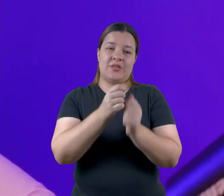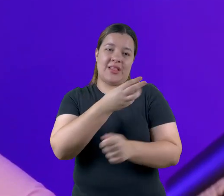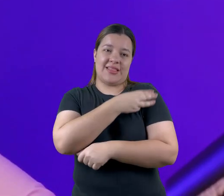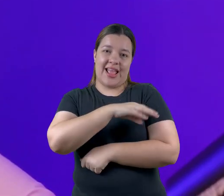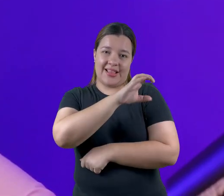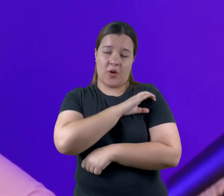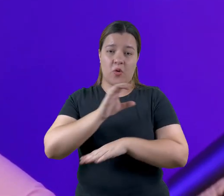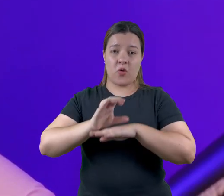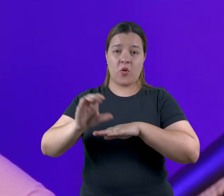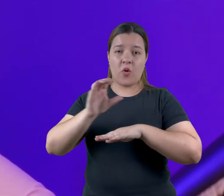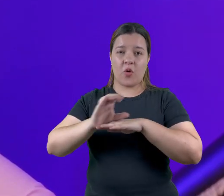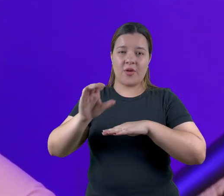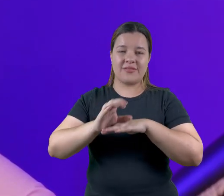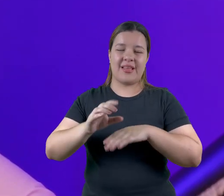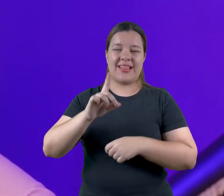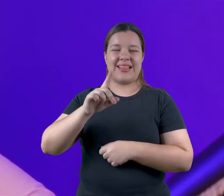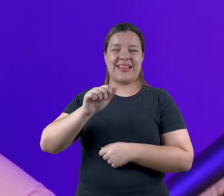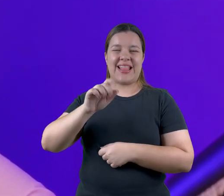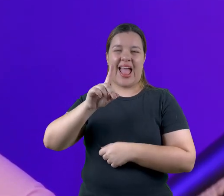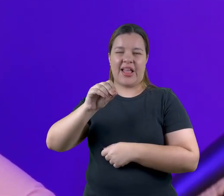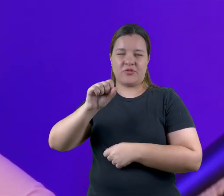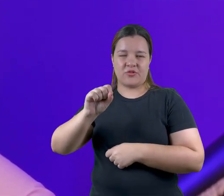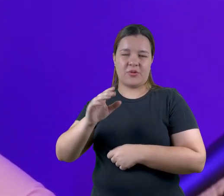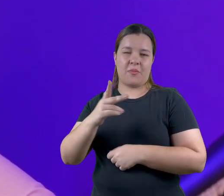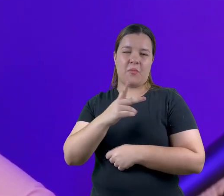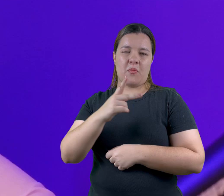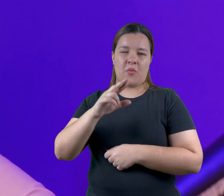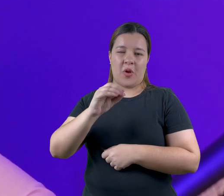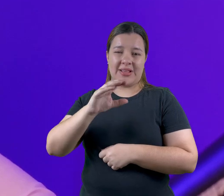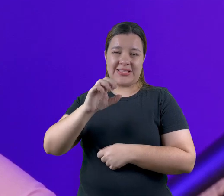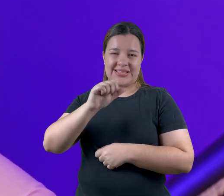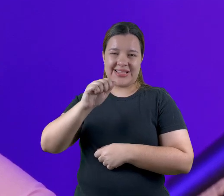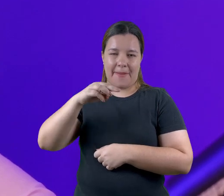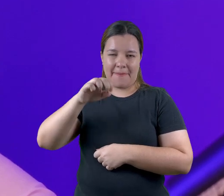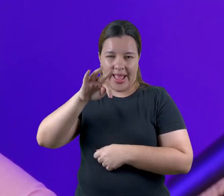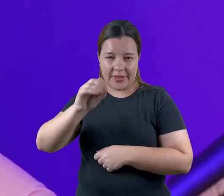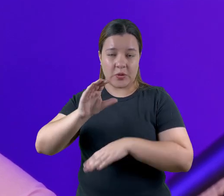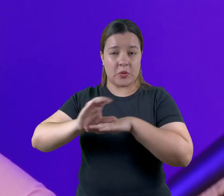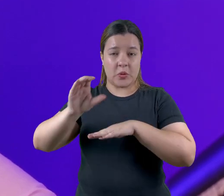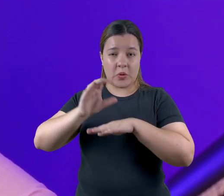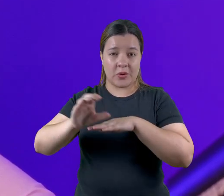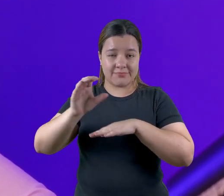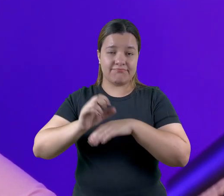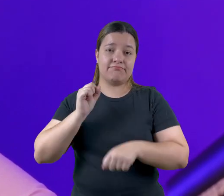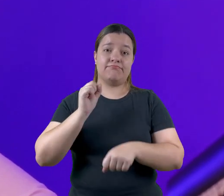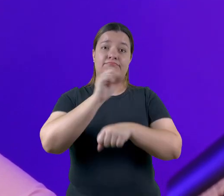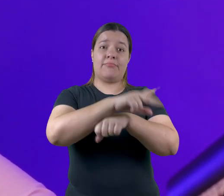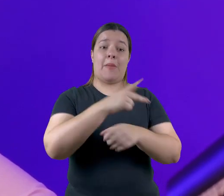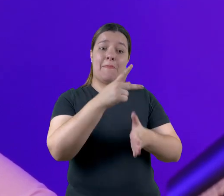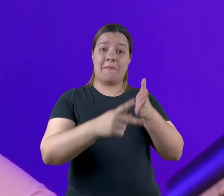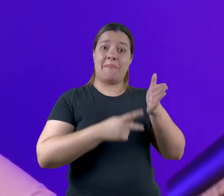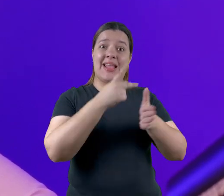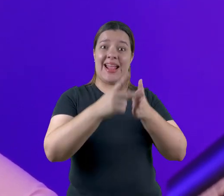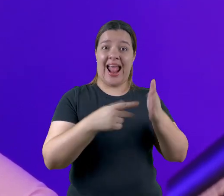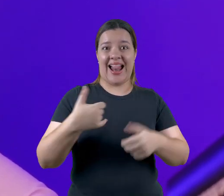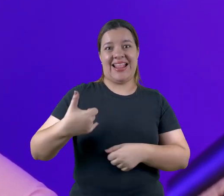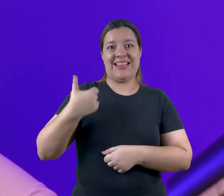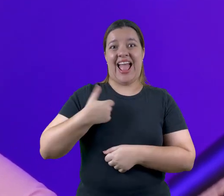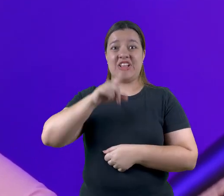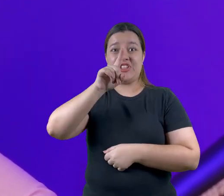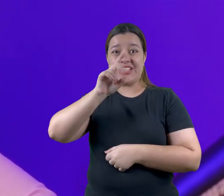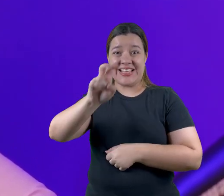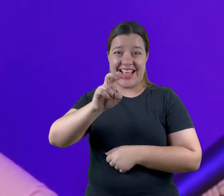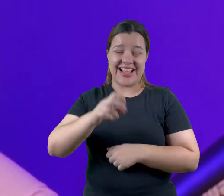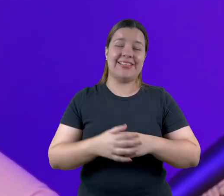processamento de dados né que foi aí quando eu fui fazer o primeiro estágio na Pirelli Pneus e eu fiz 15 anos na Pirelli Pneus